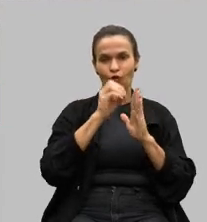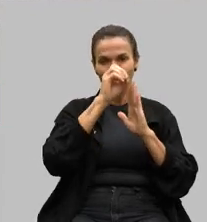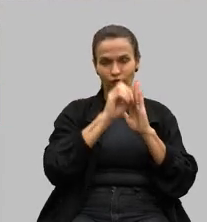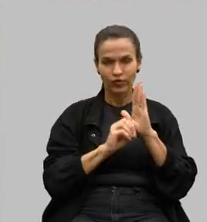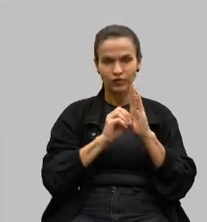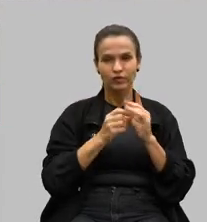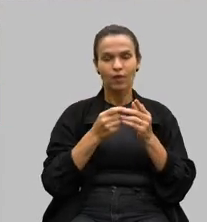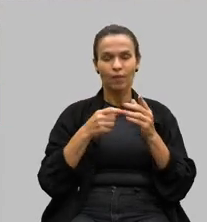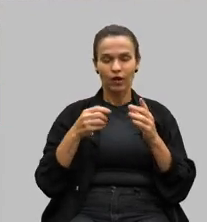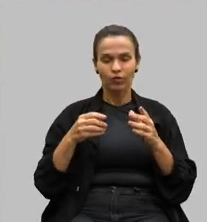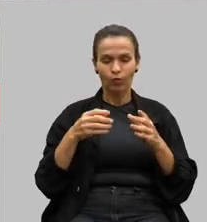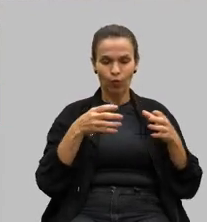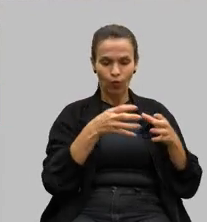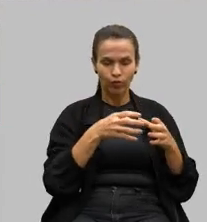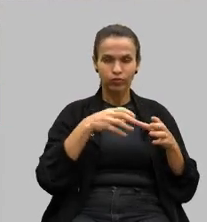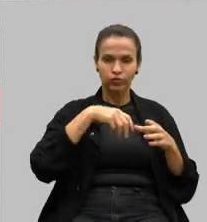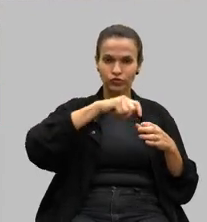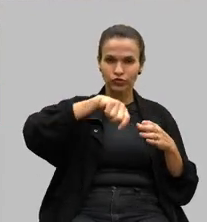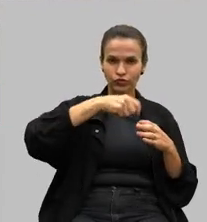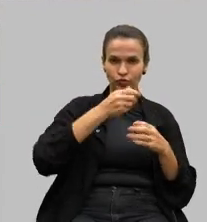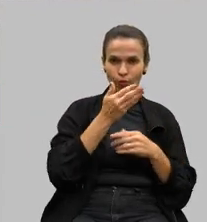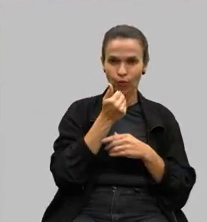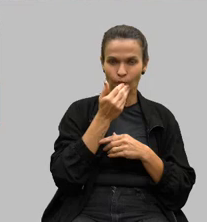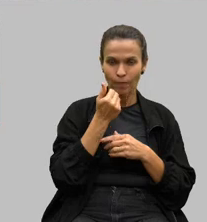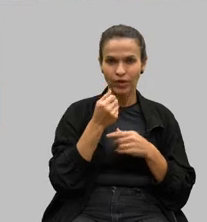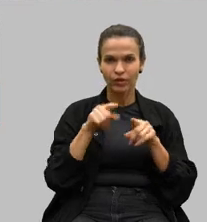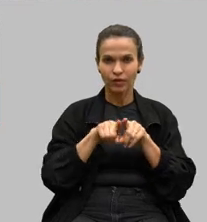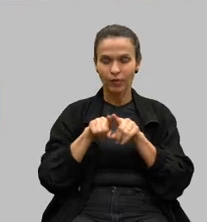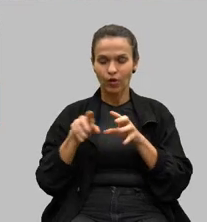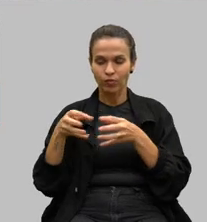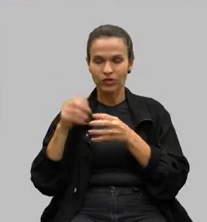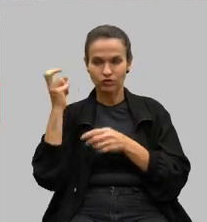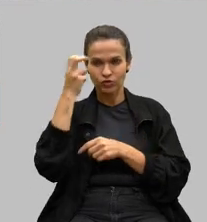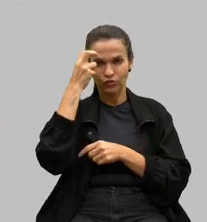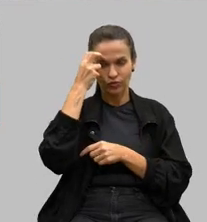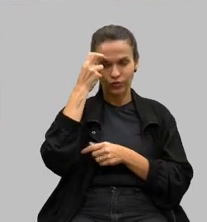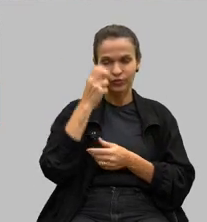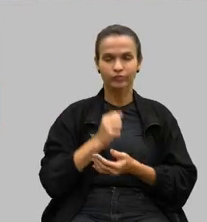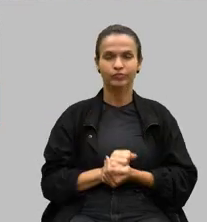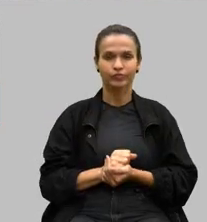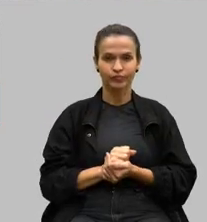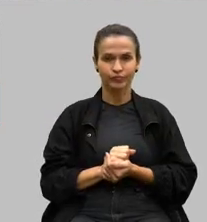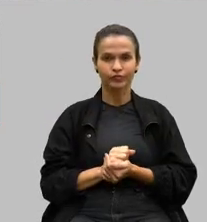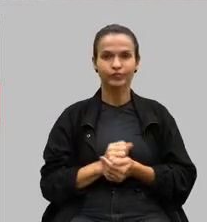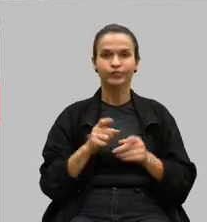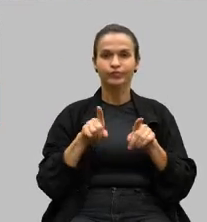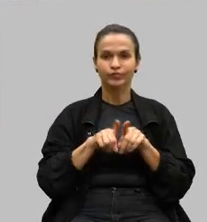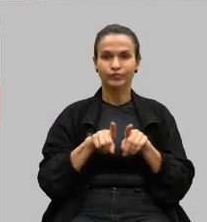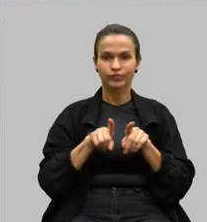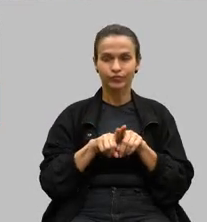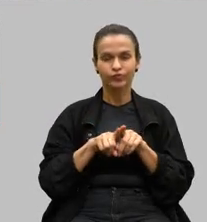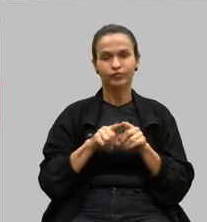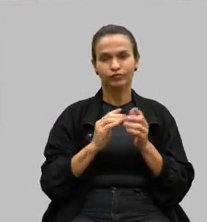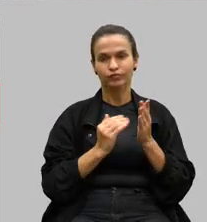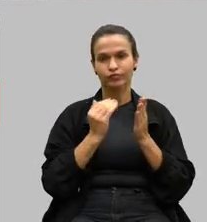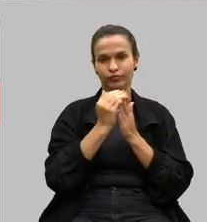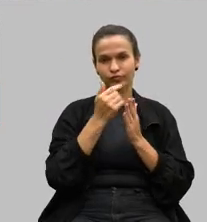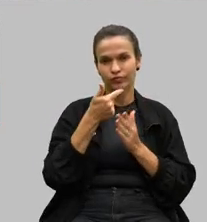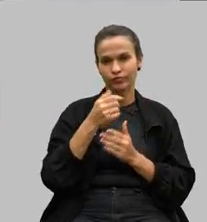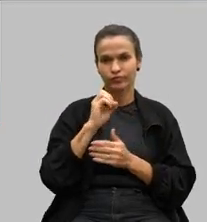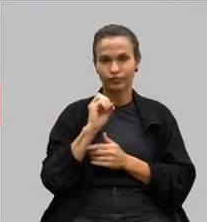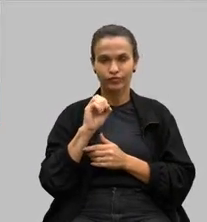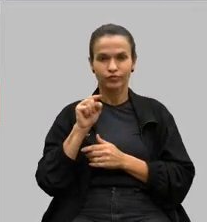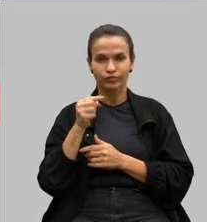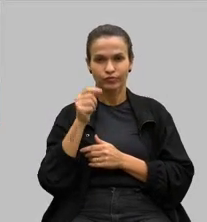pra comissão de Cultura Eh vamos passar a fundação 20.000 pessoas passaram fundação